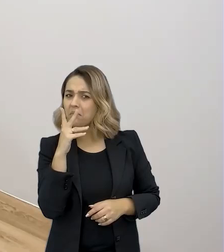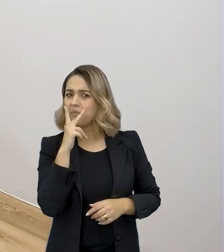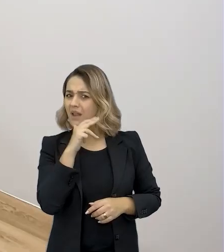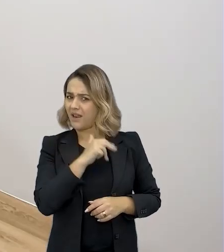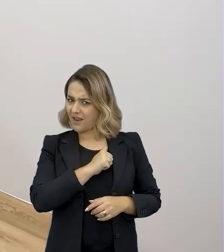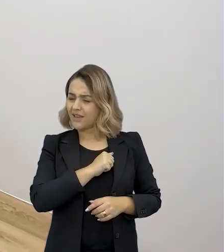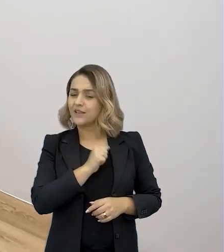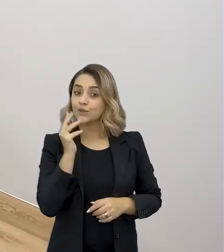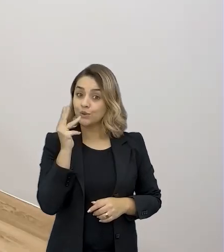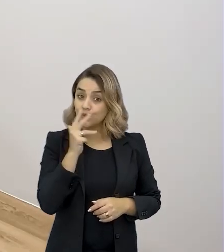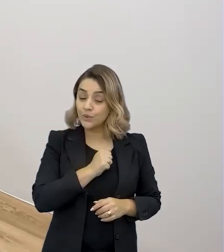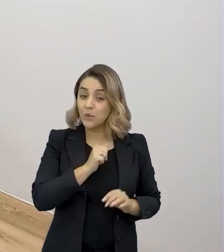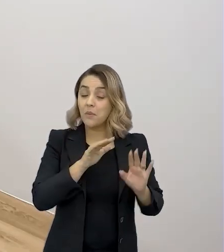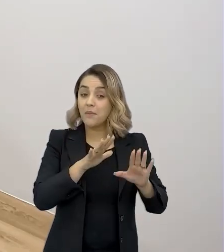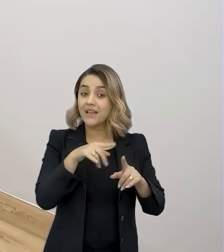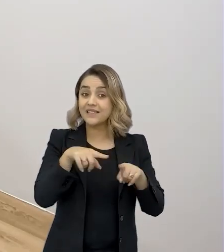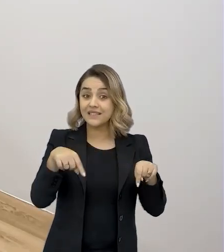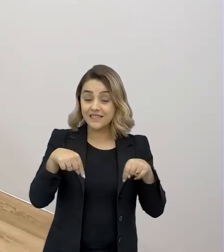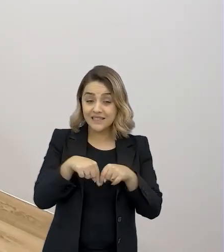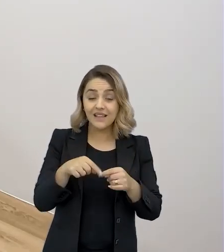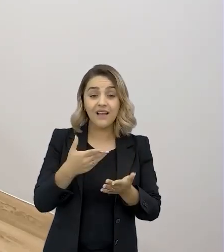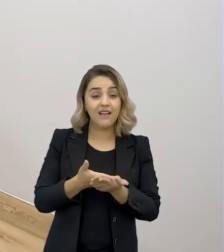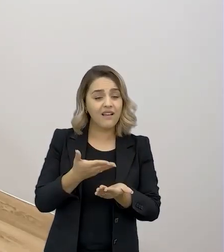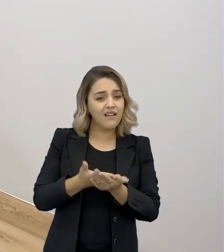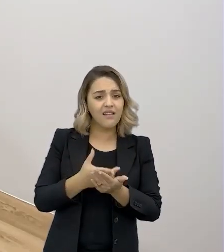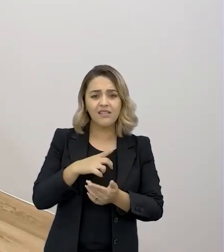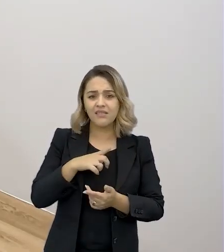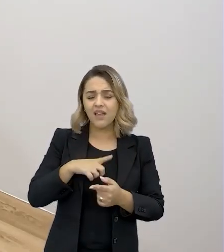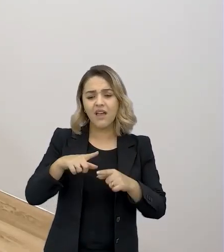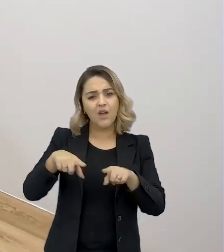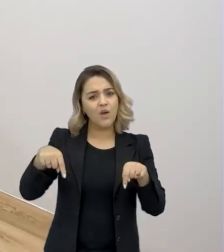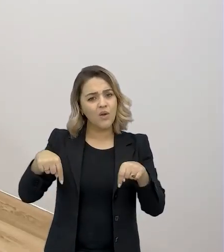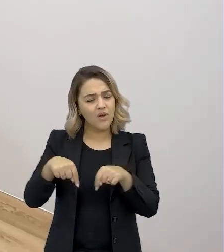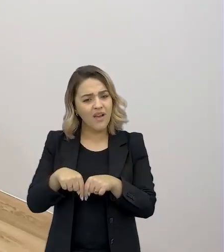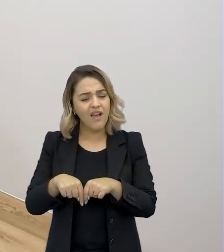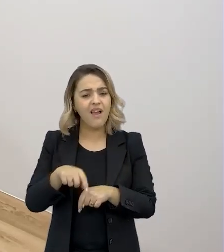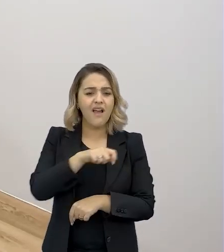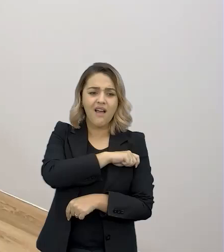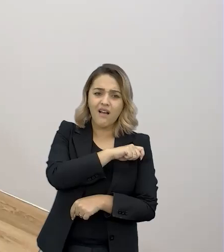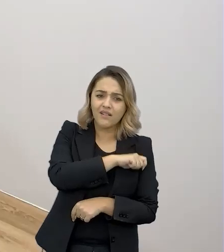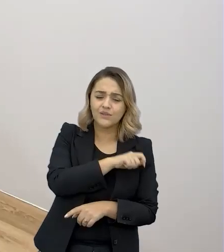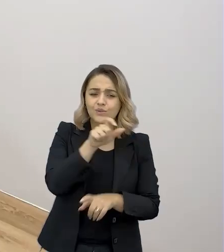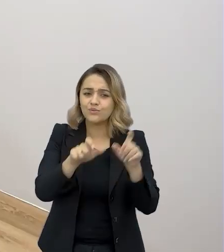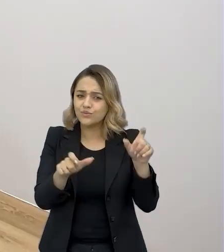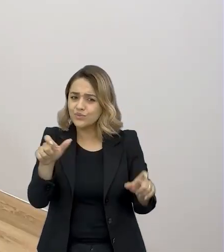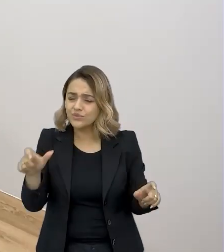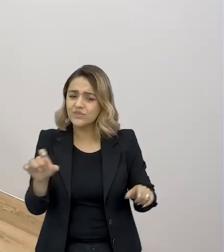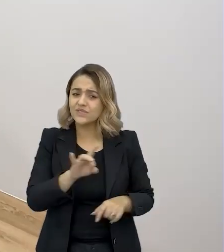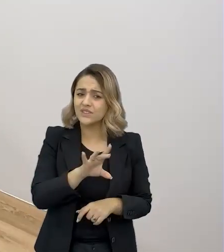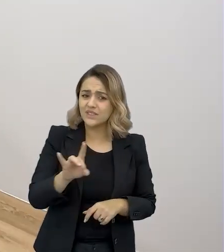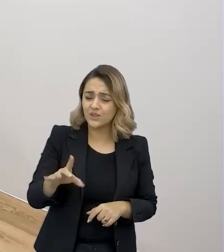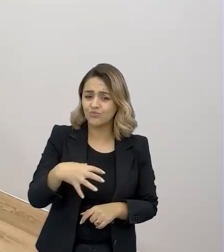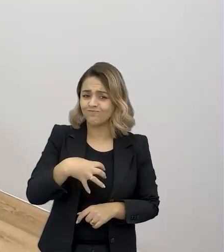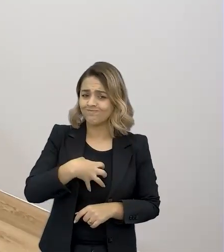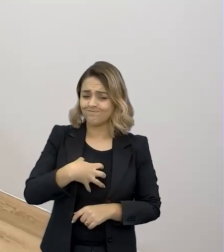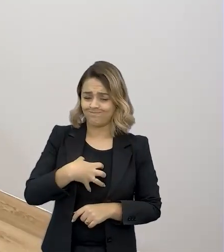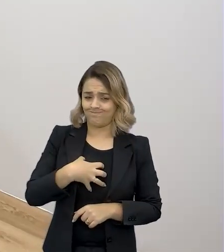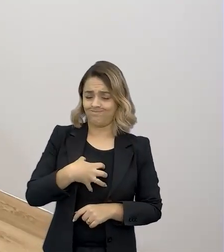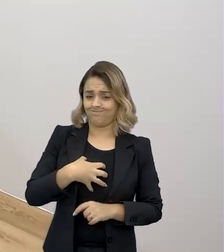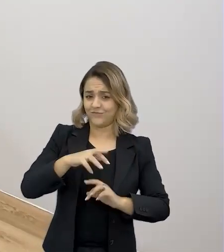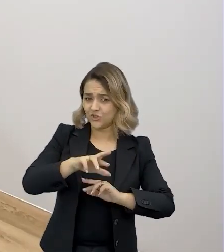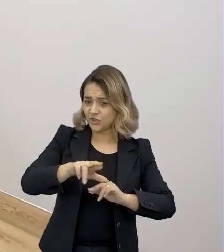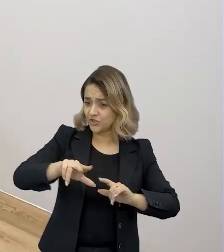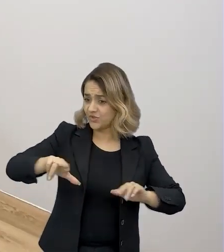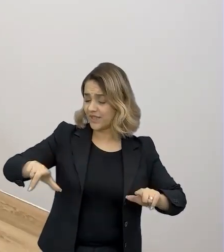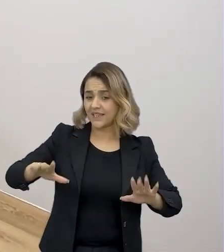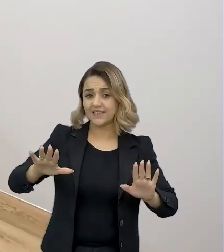aula a gente encontra um ambiente com alunos, cada um de um jeitinho, agitação, às